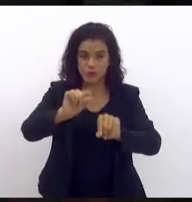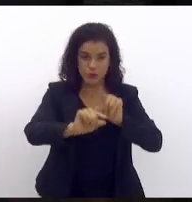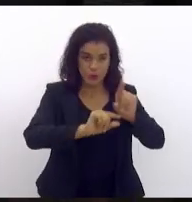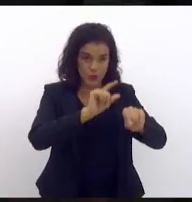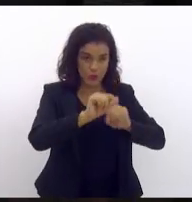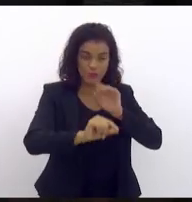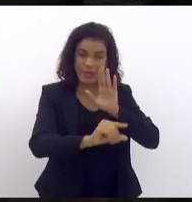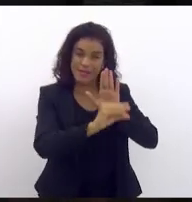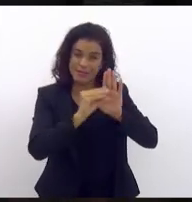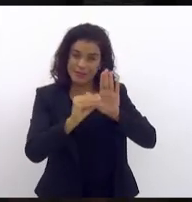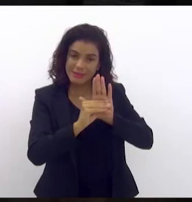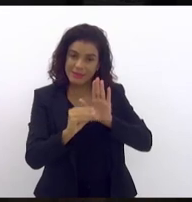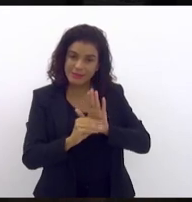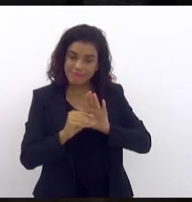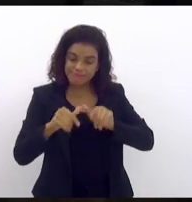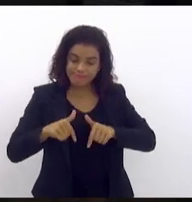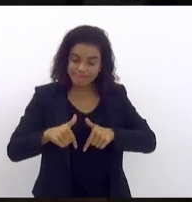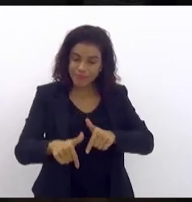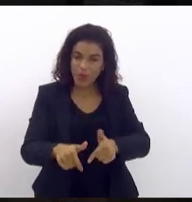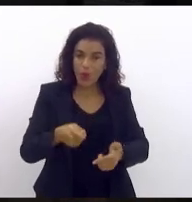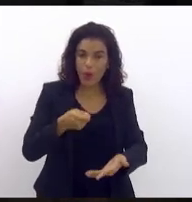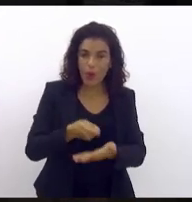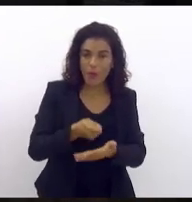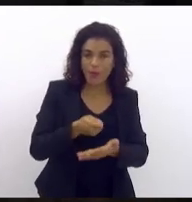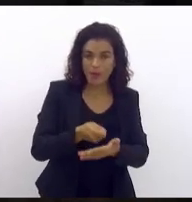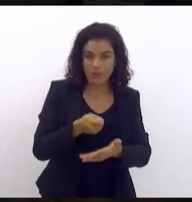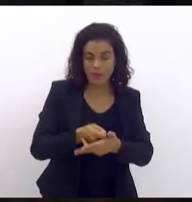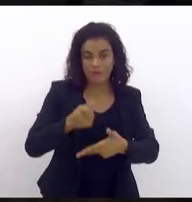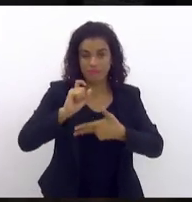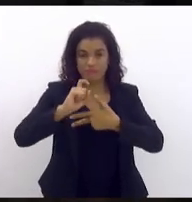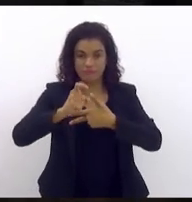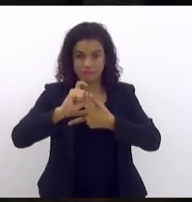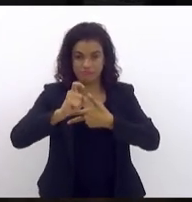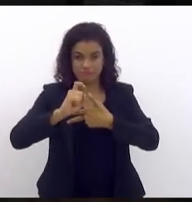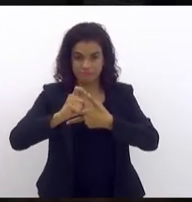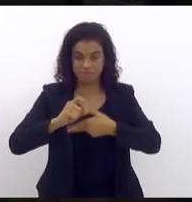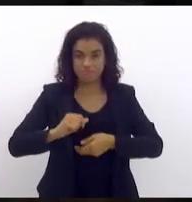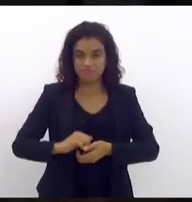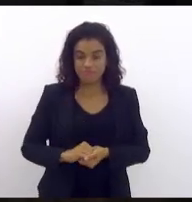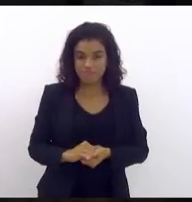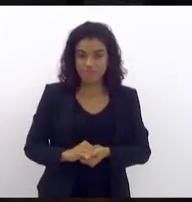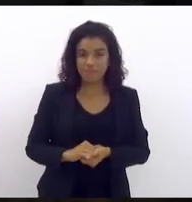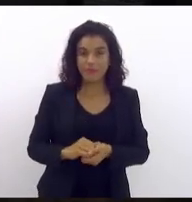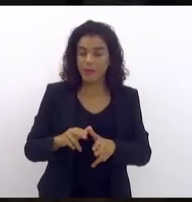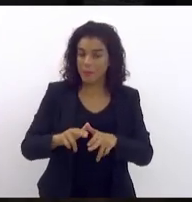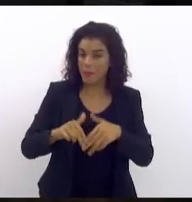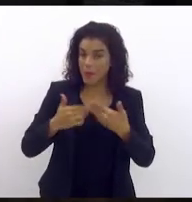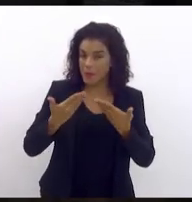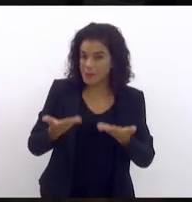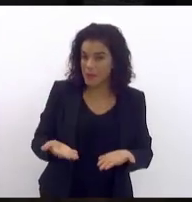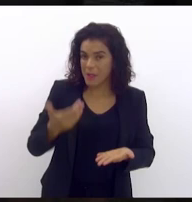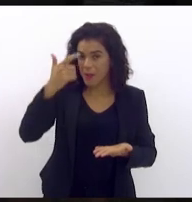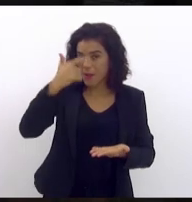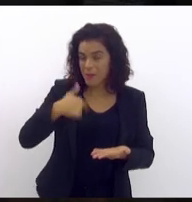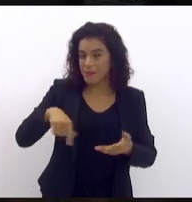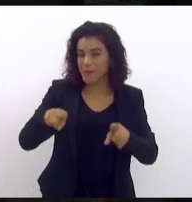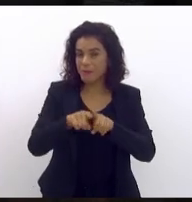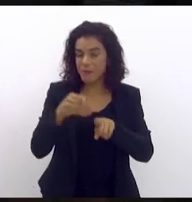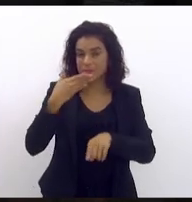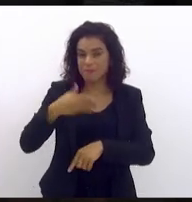emendas são de execução obrigatória pelo poder executivo e diante disso eu já me comprometo a